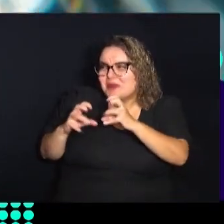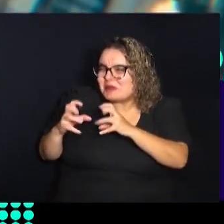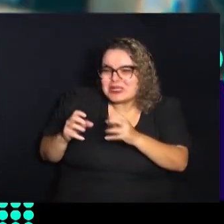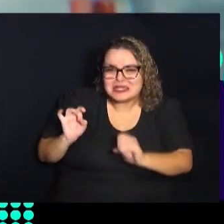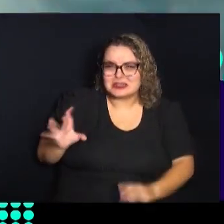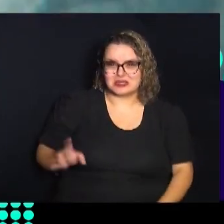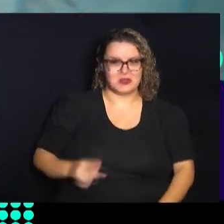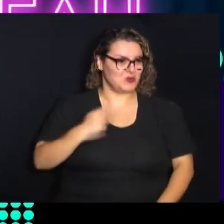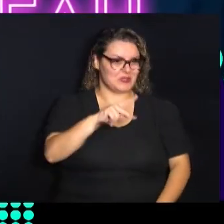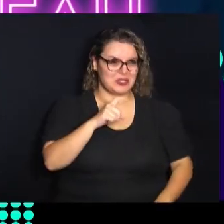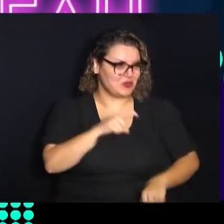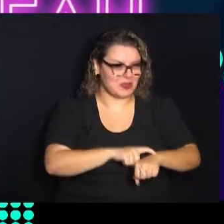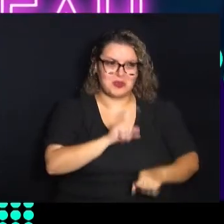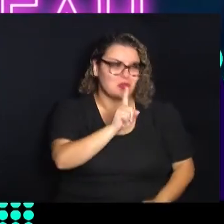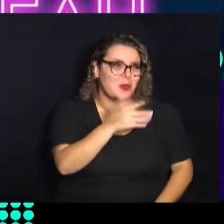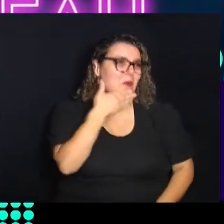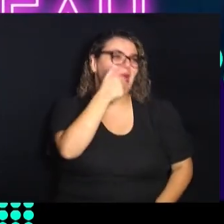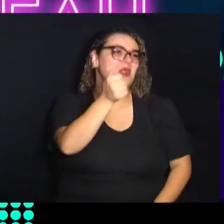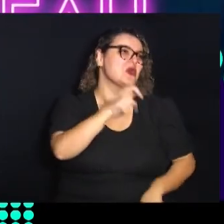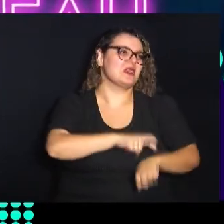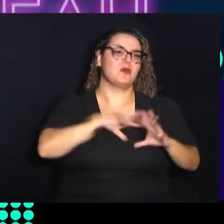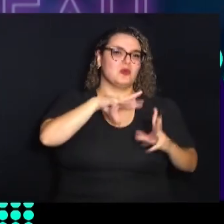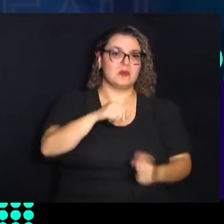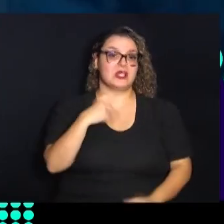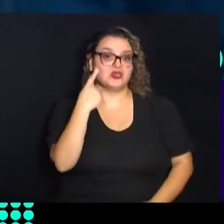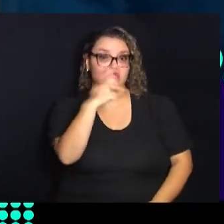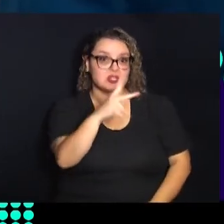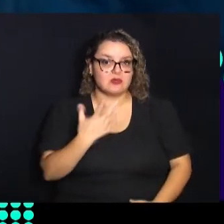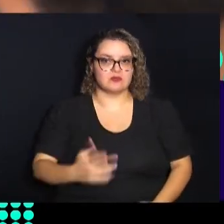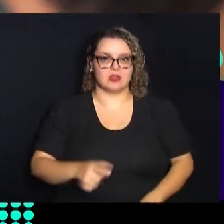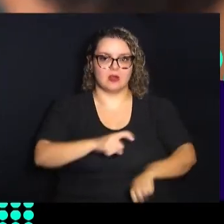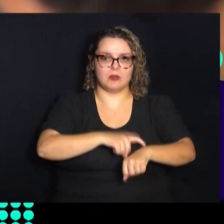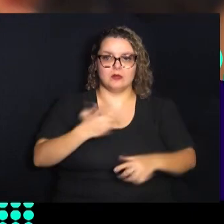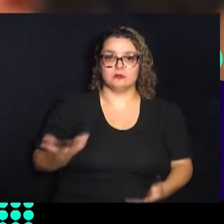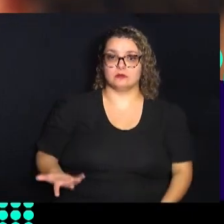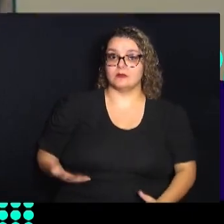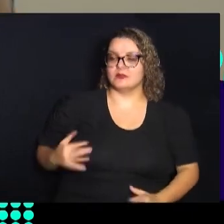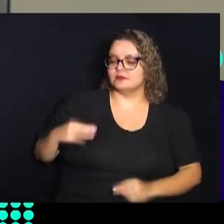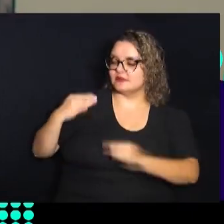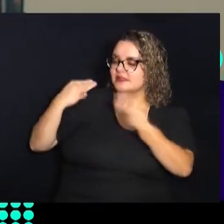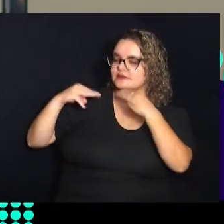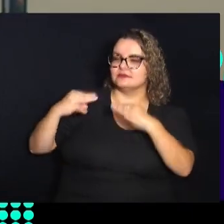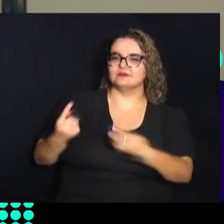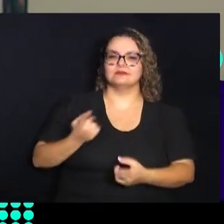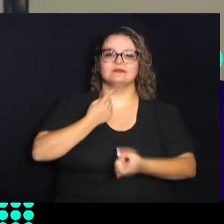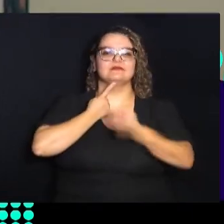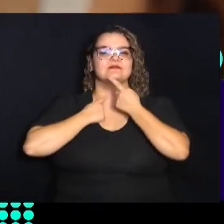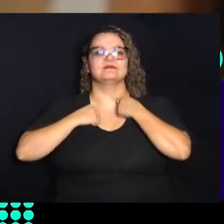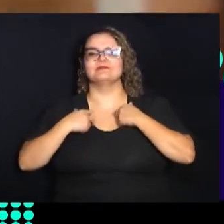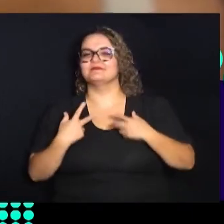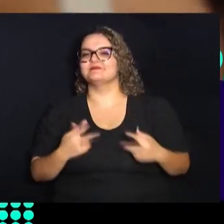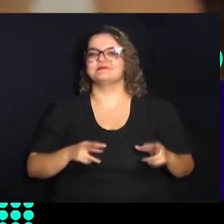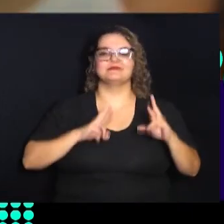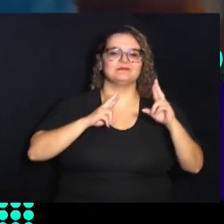só isso, acabou. O seu tempo não é o melhor tempo do mundo. Ele é só o seu tempo. A música desperta o nosso desejo. E o